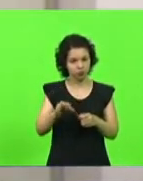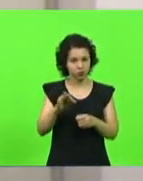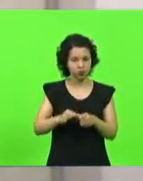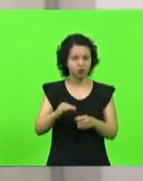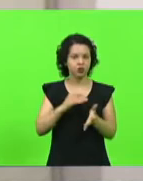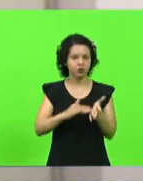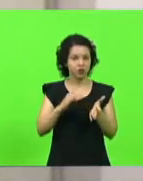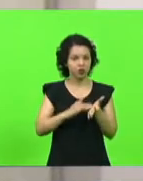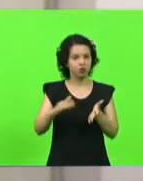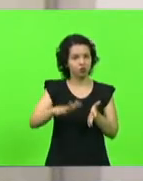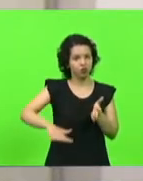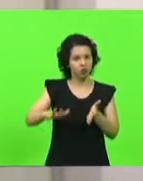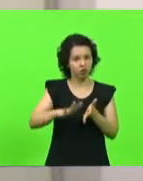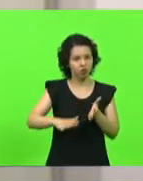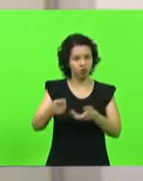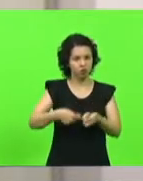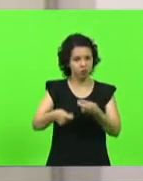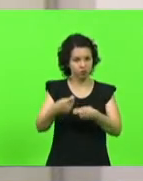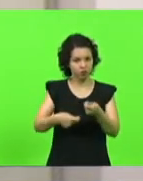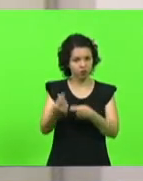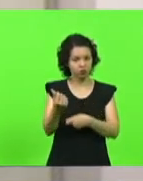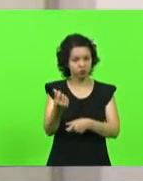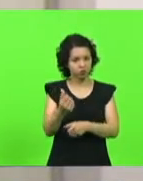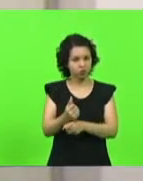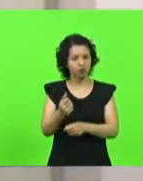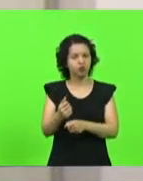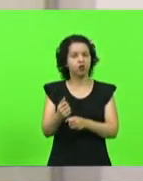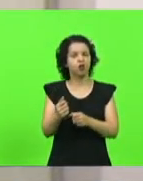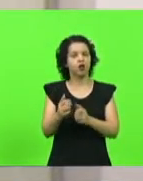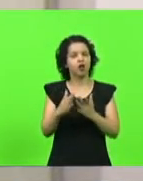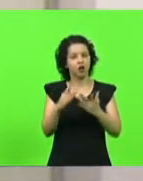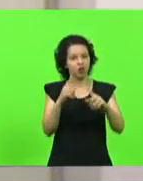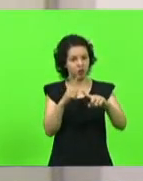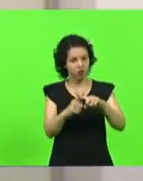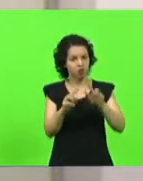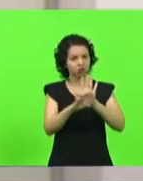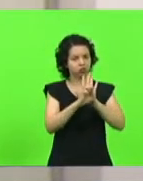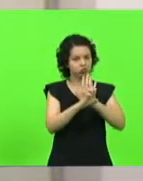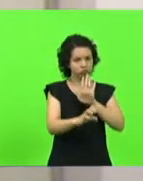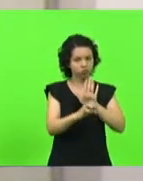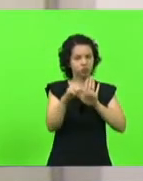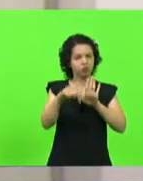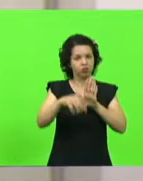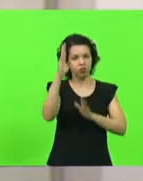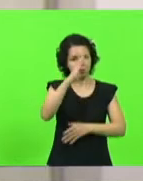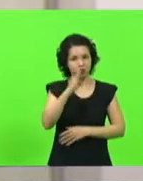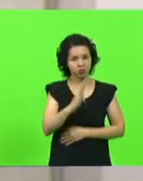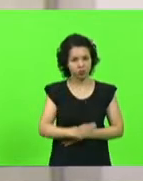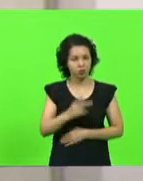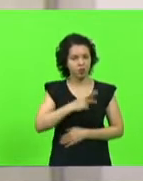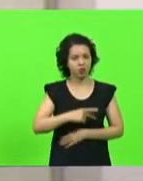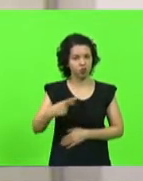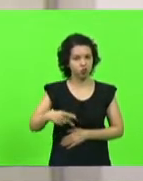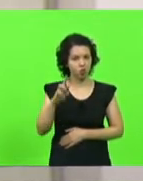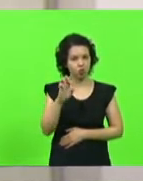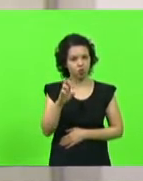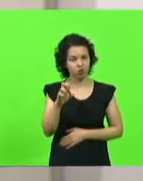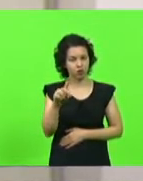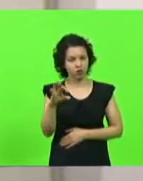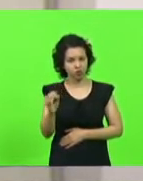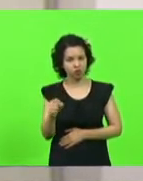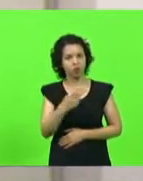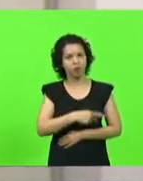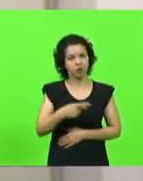Administração e Finanças da Igreja do Evangelho Quadrangular no Brasil, pastor Davi Rodrigues da Silva, e o senhor pastor Erivelto